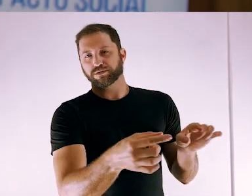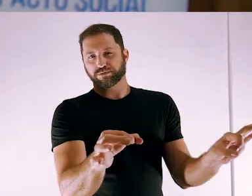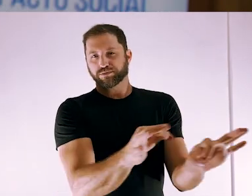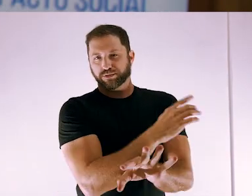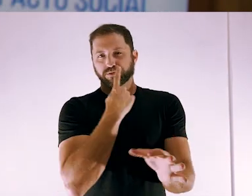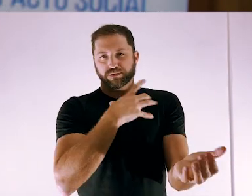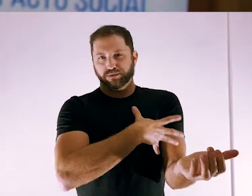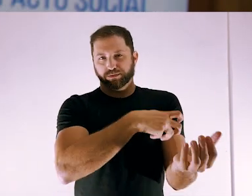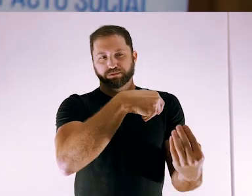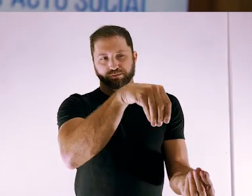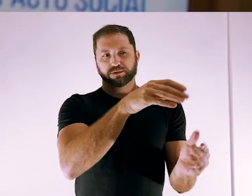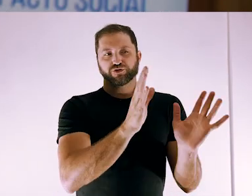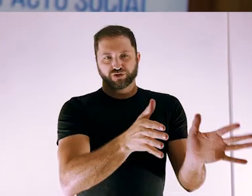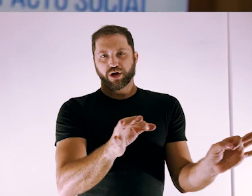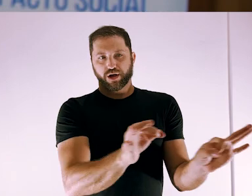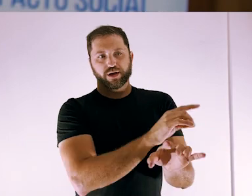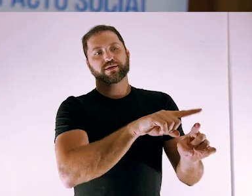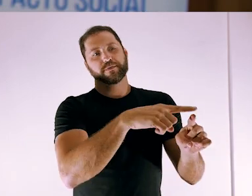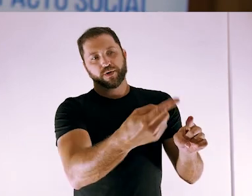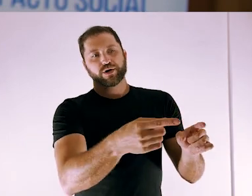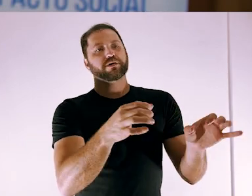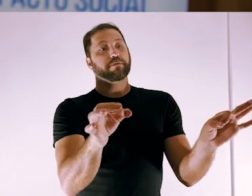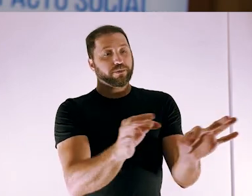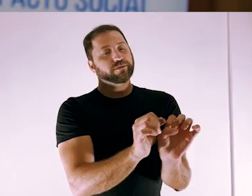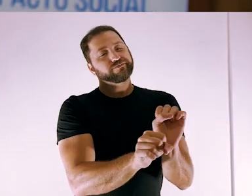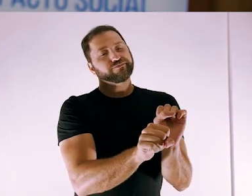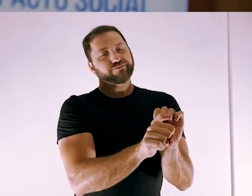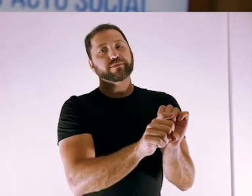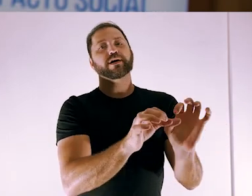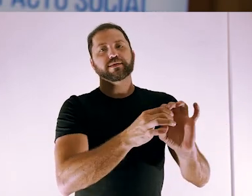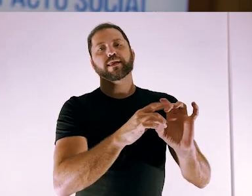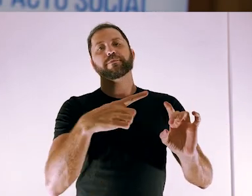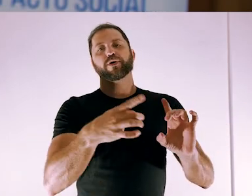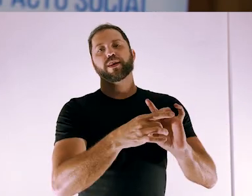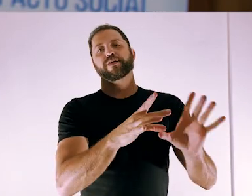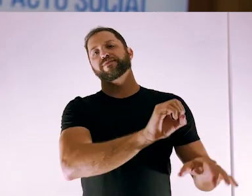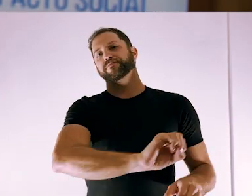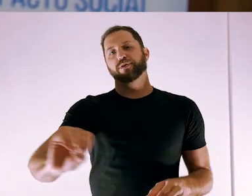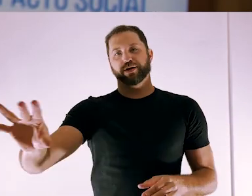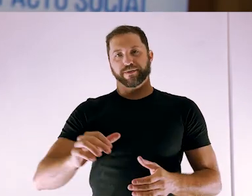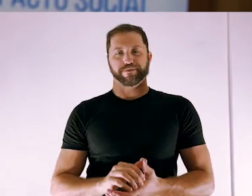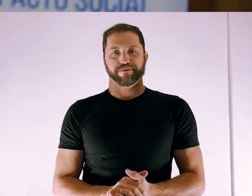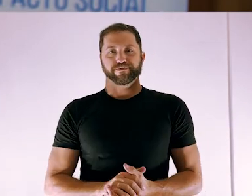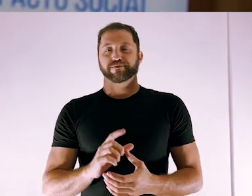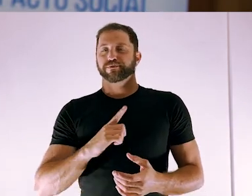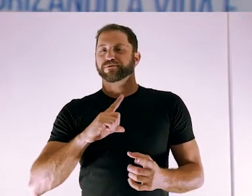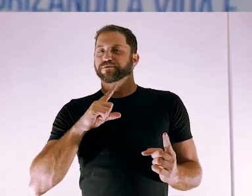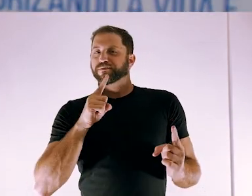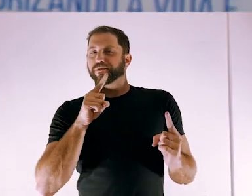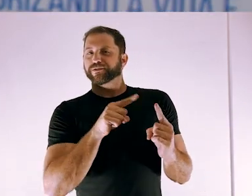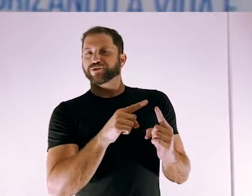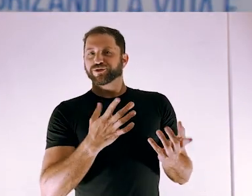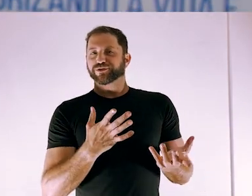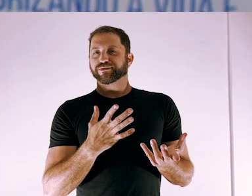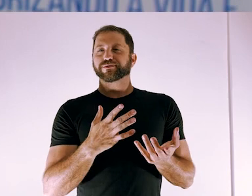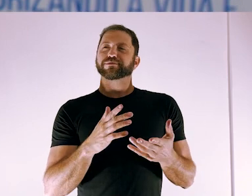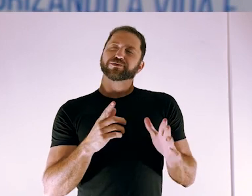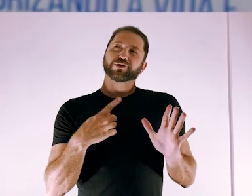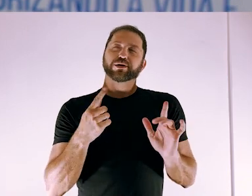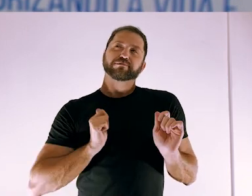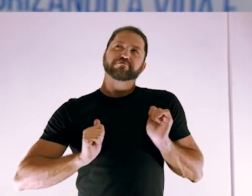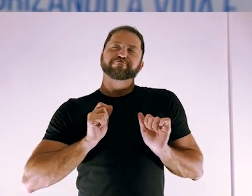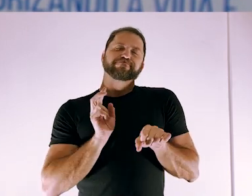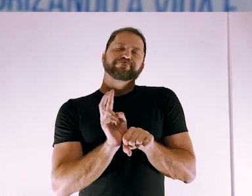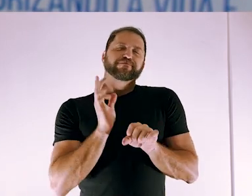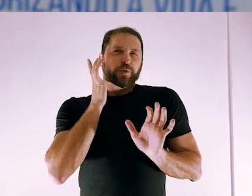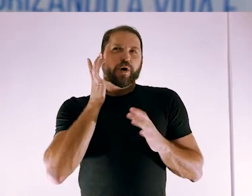o pós-doação de sangue, e depois, a partir desse momento, elas estão liberadas para seguir o dia. Nós temos uma meta de